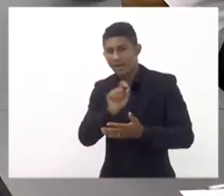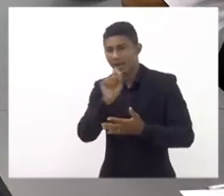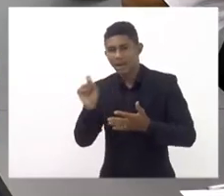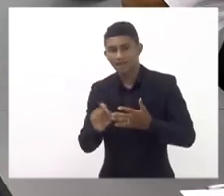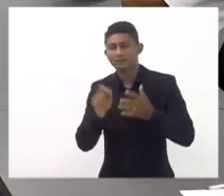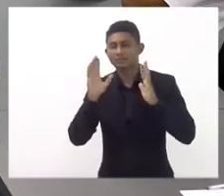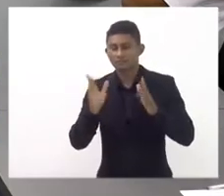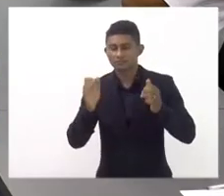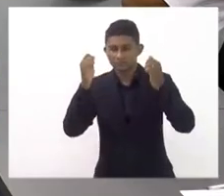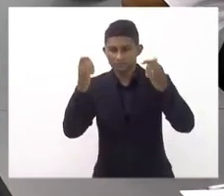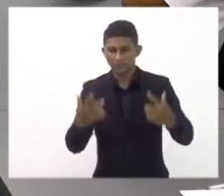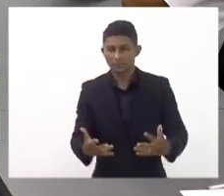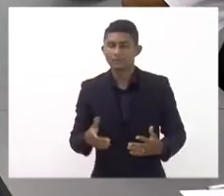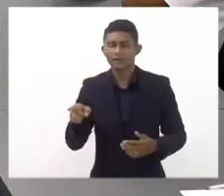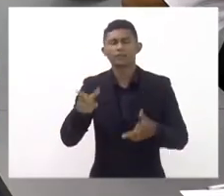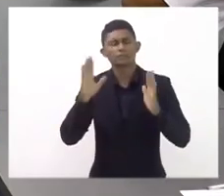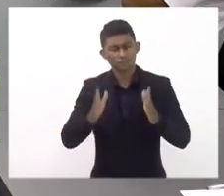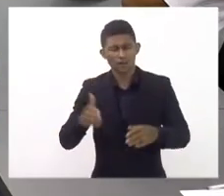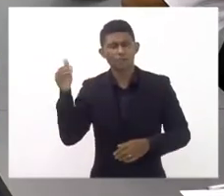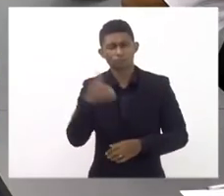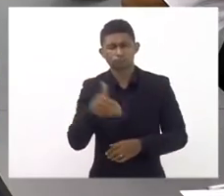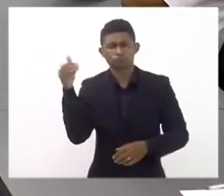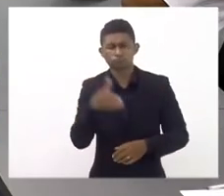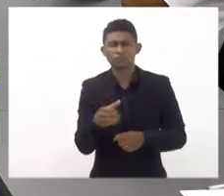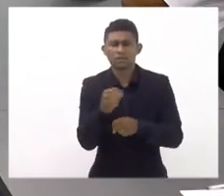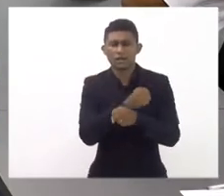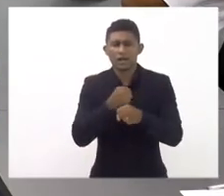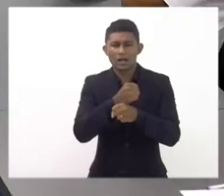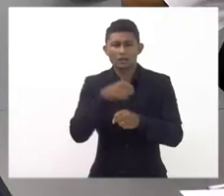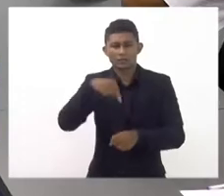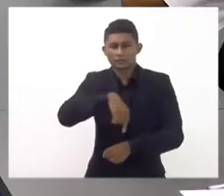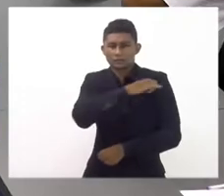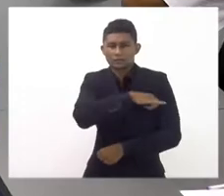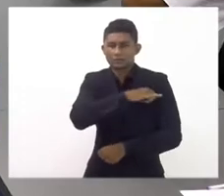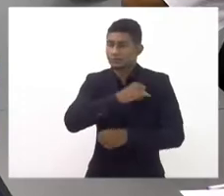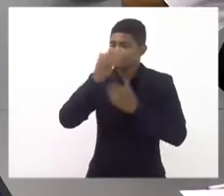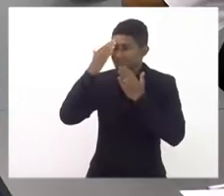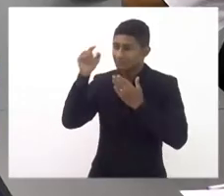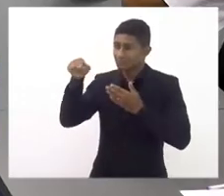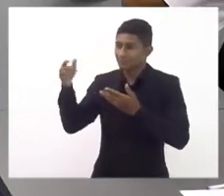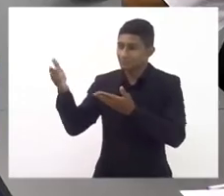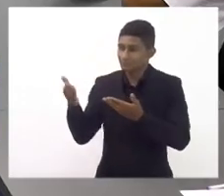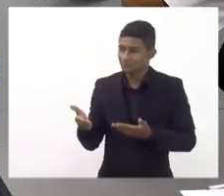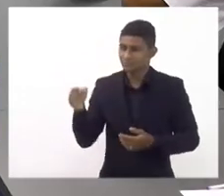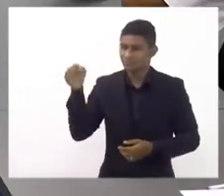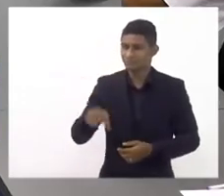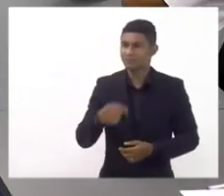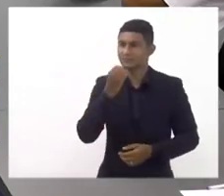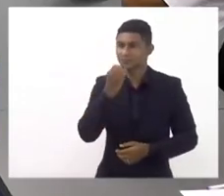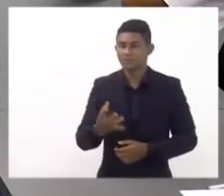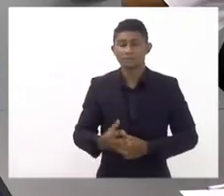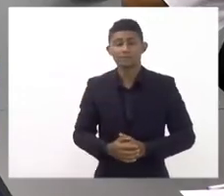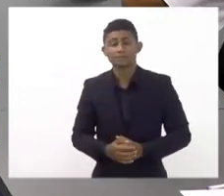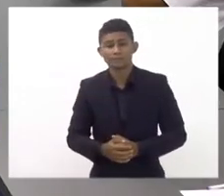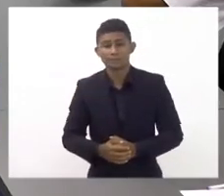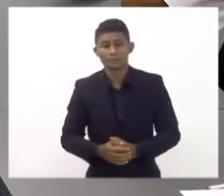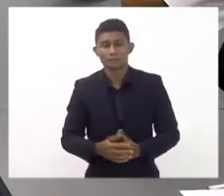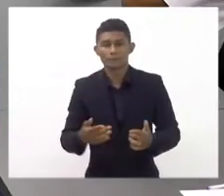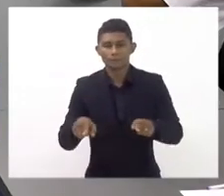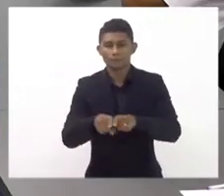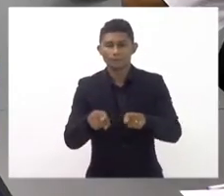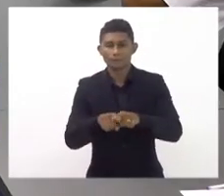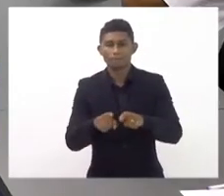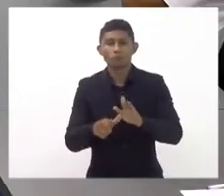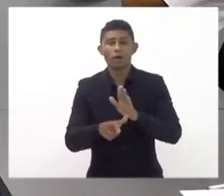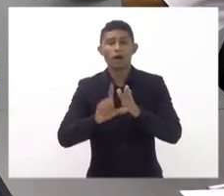muito presente aqui nessas lutas há alguns anos no Estado do Rio de Janeiro. Obrigado, Gleice, pela presença. E registro, antes de passar a palavra,